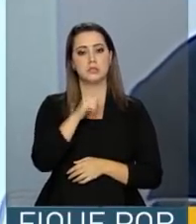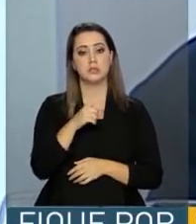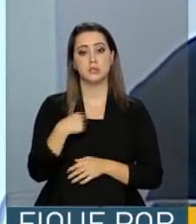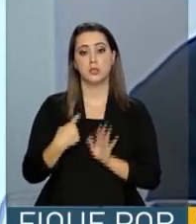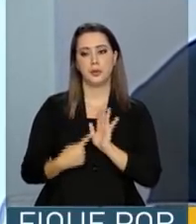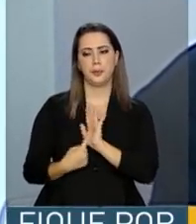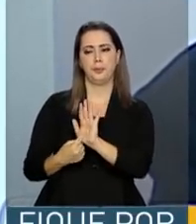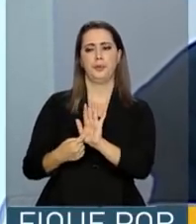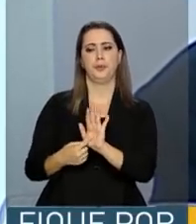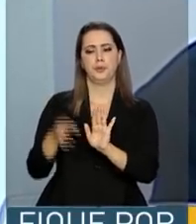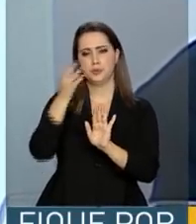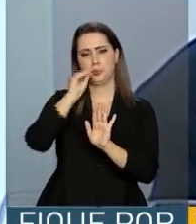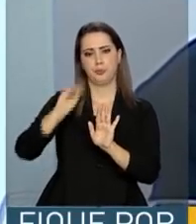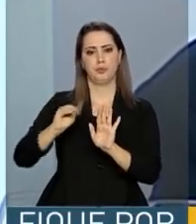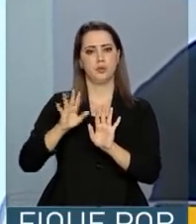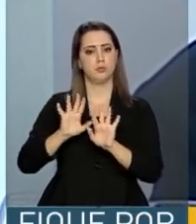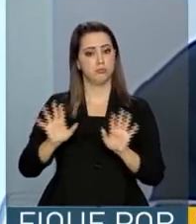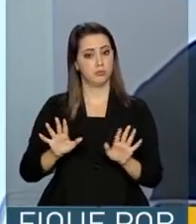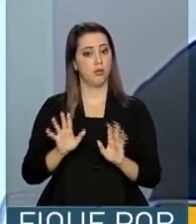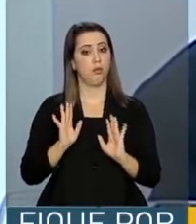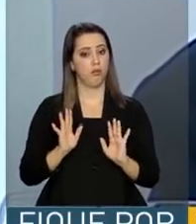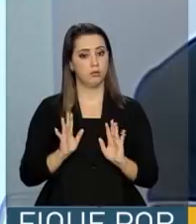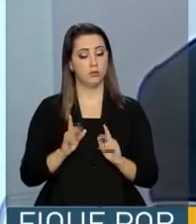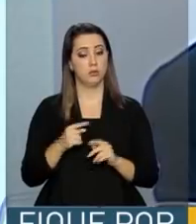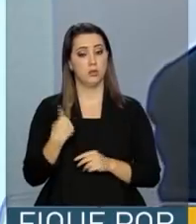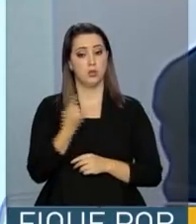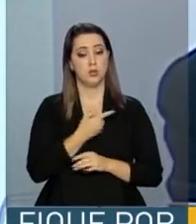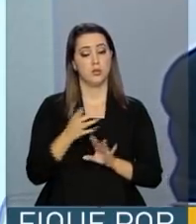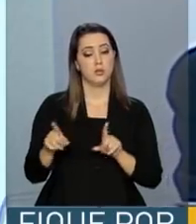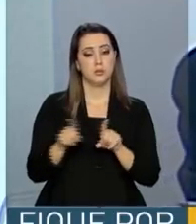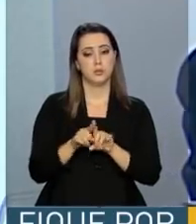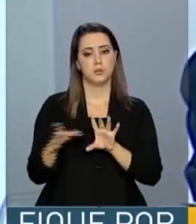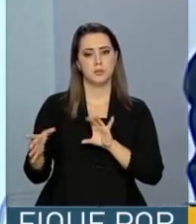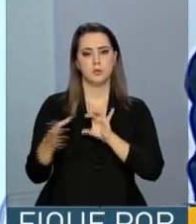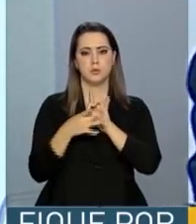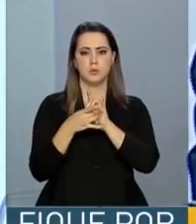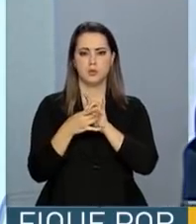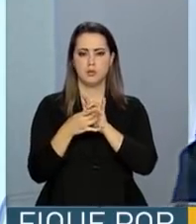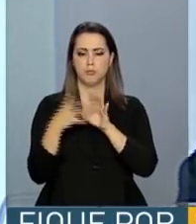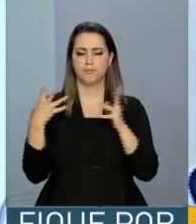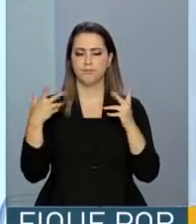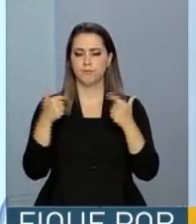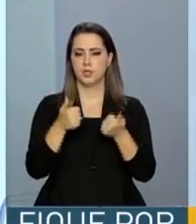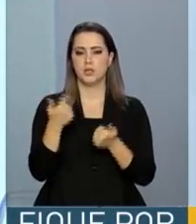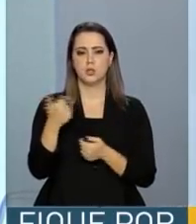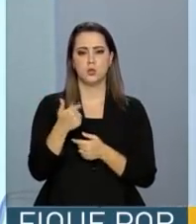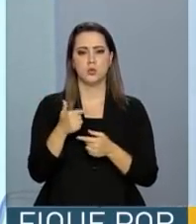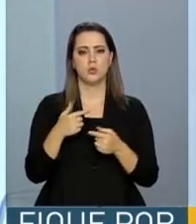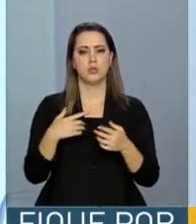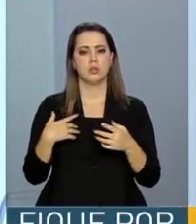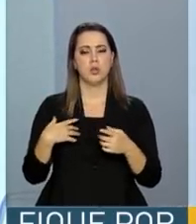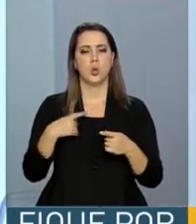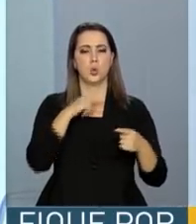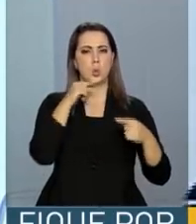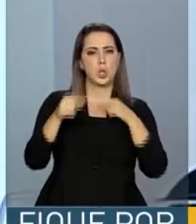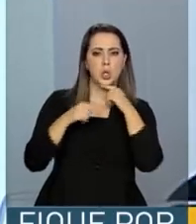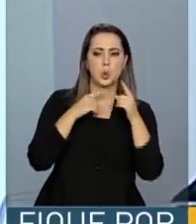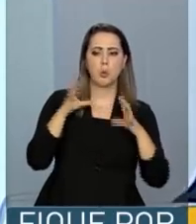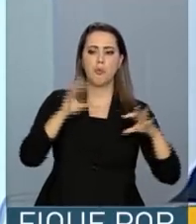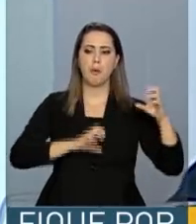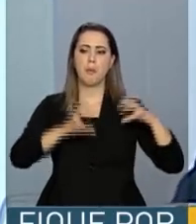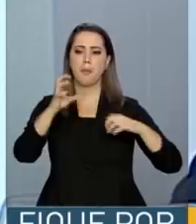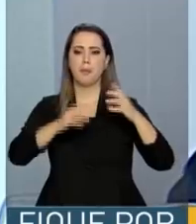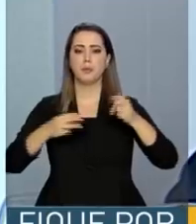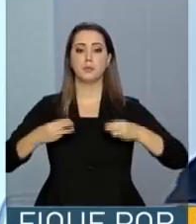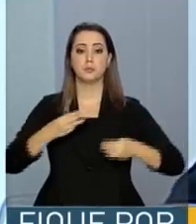ademais disso nós temos no governo uma intrusa momento extraordinário não há divergência de ministros né além